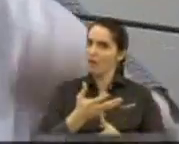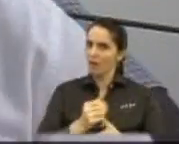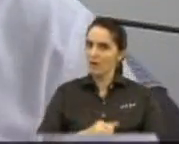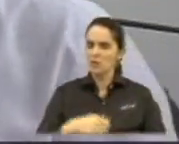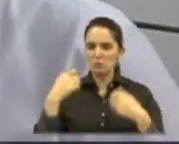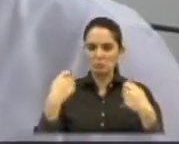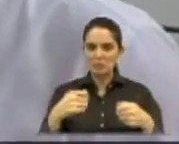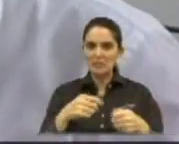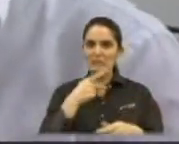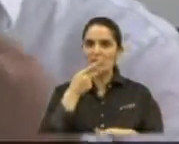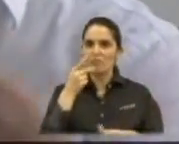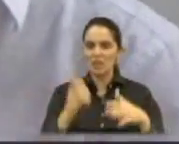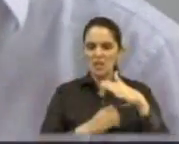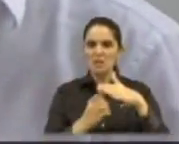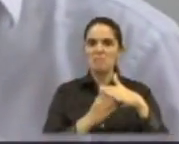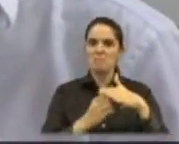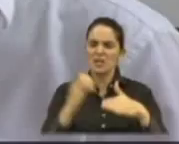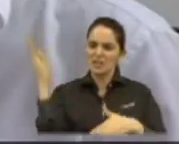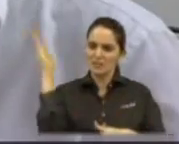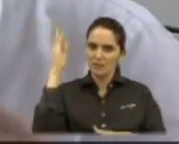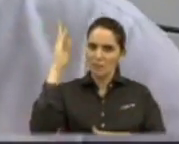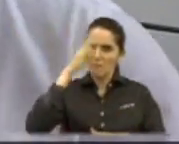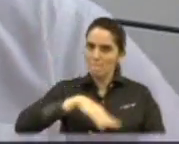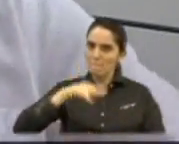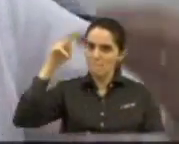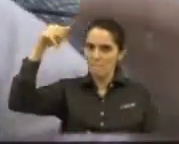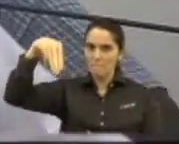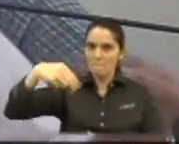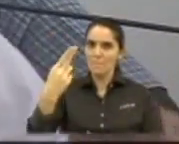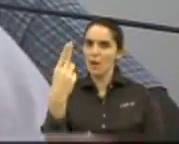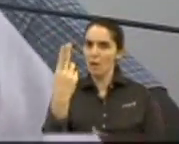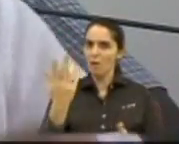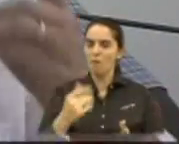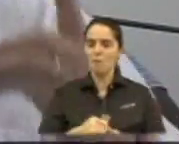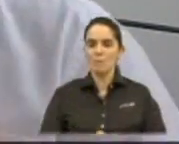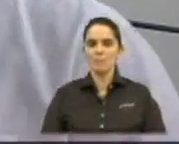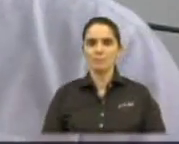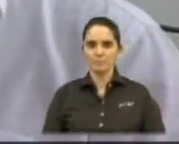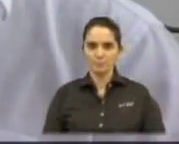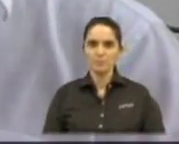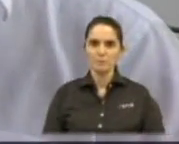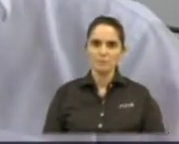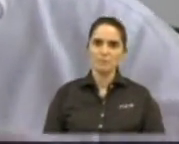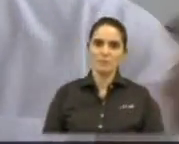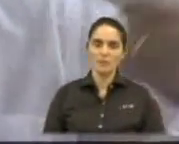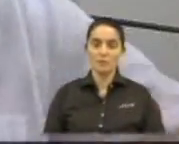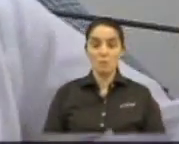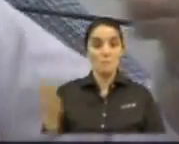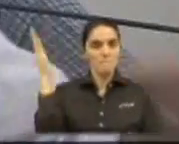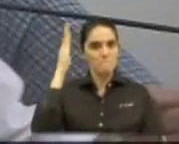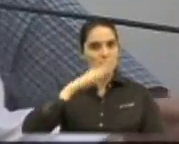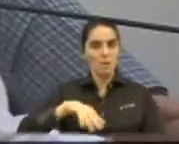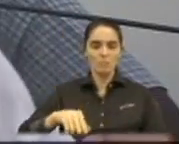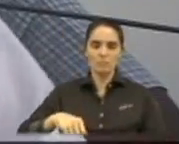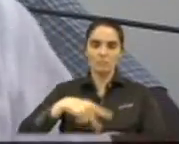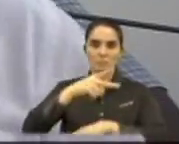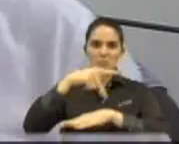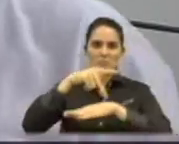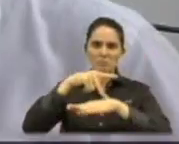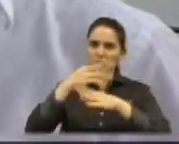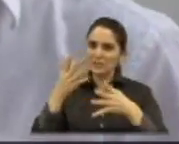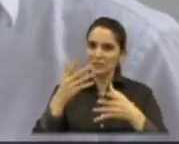do malefício que essa empresa, Samarco, proporcionou para o país, porque todos